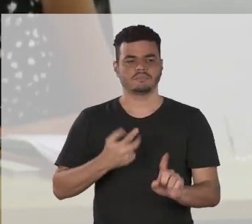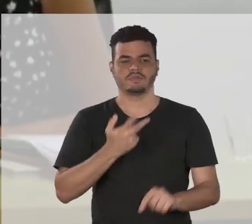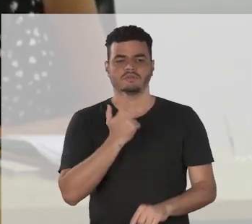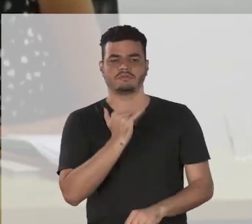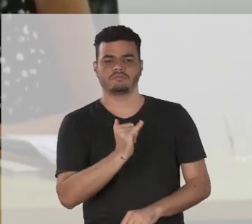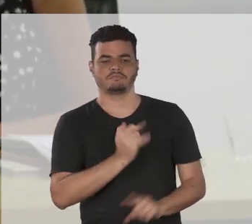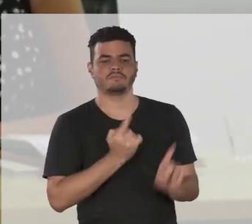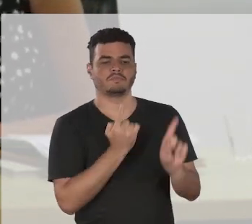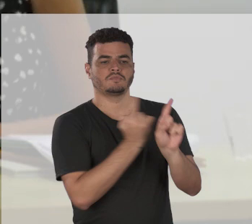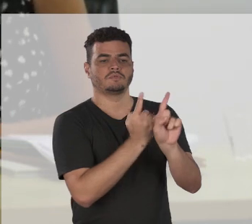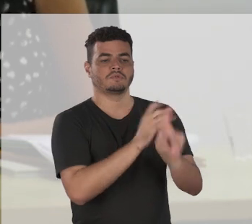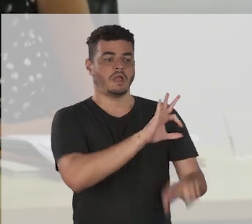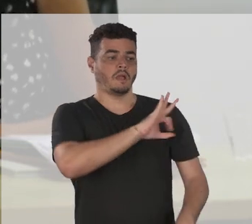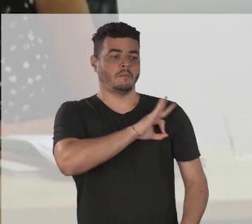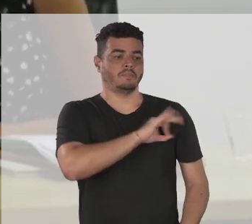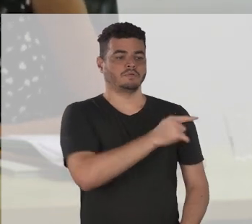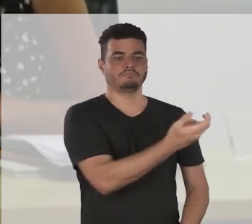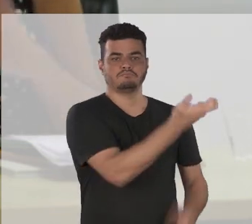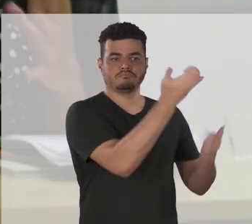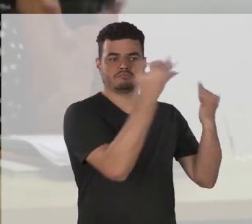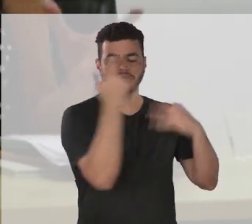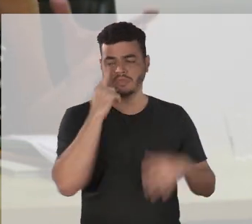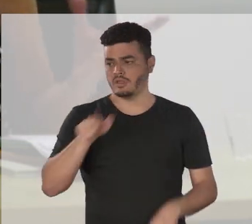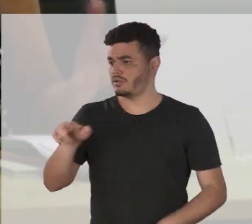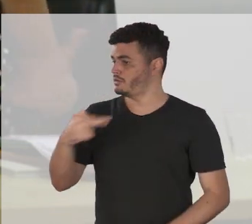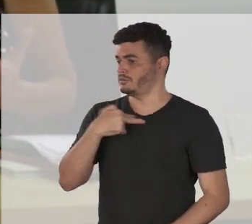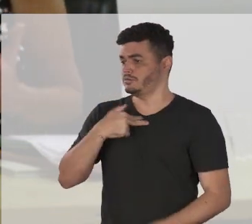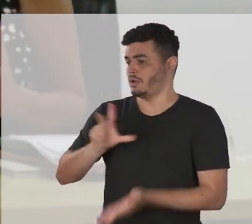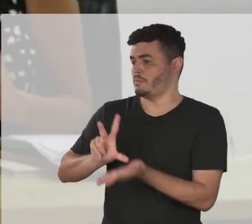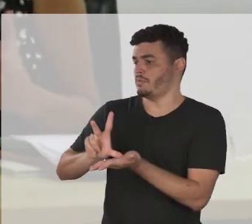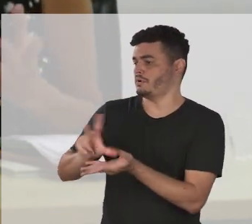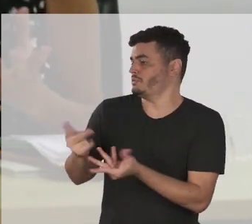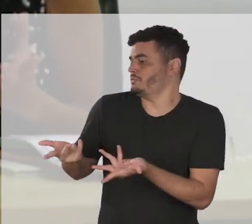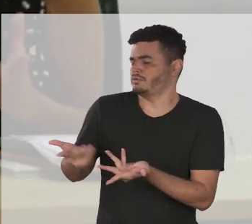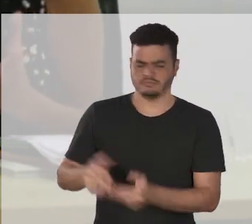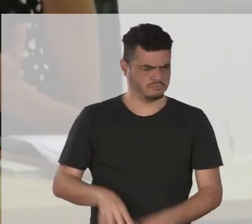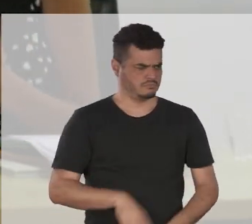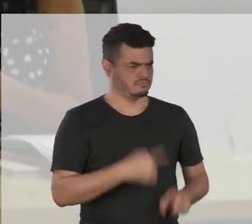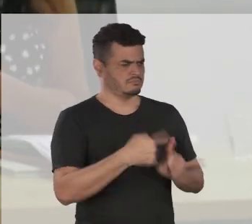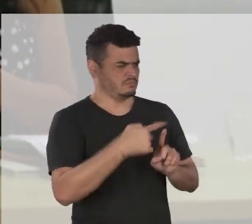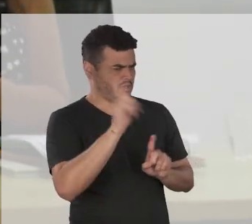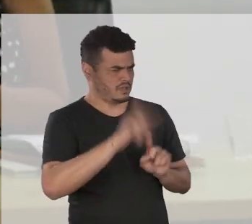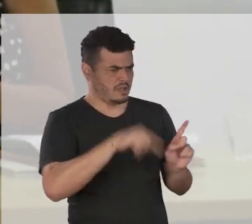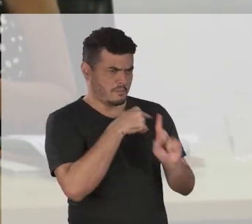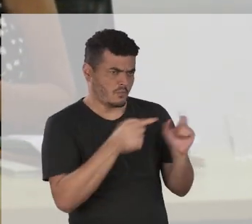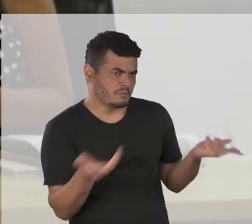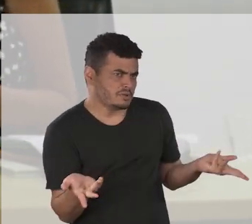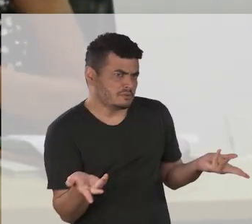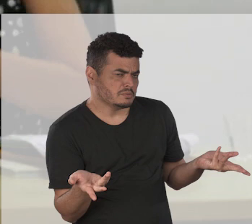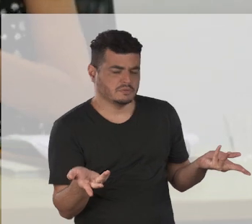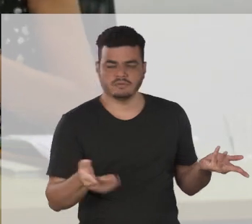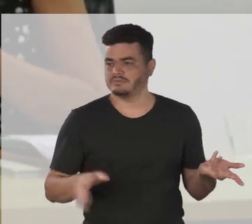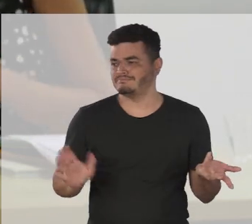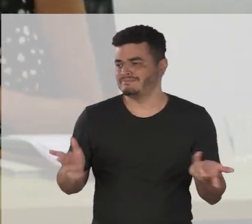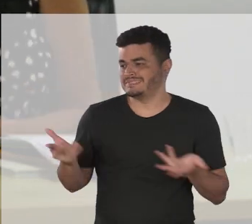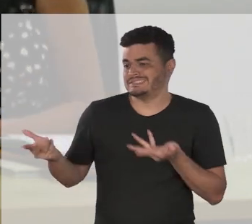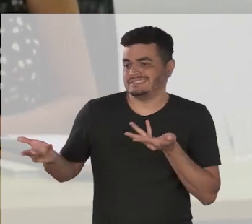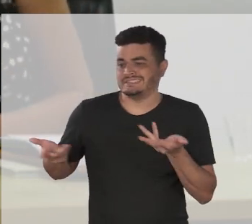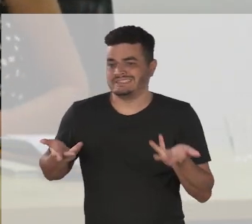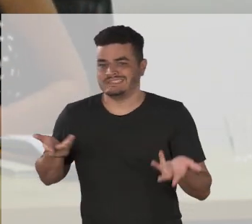caminhando. E então se encontra com diferentes policiais e que dizem: mas você não pode fazer isso. E por quê? Está proibido? Então,